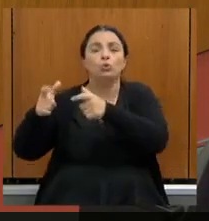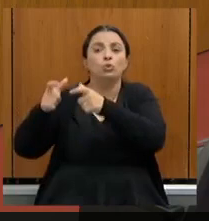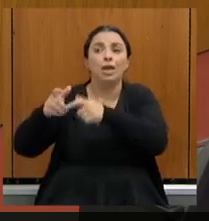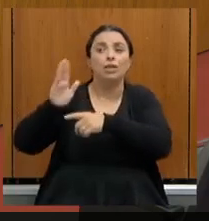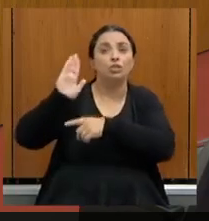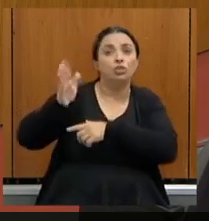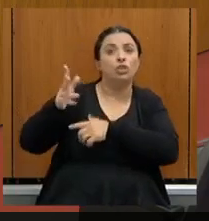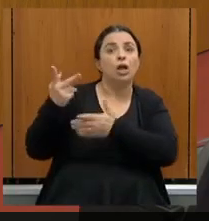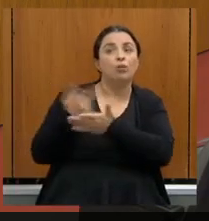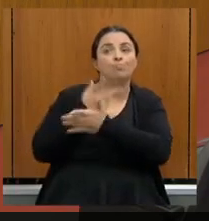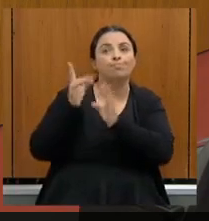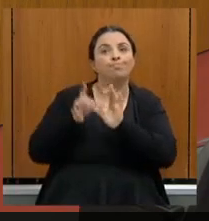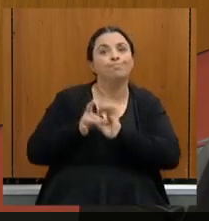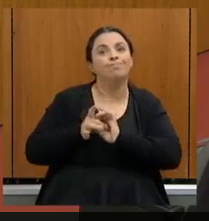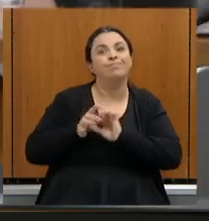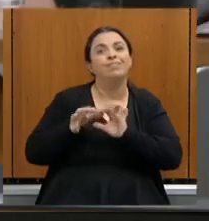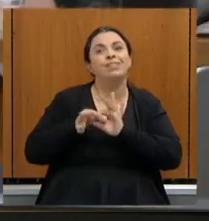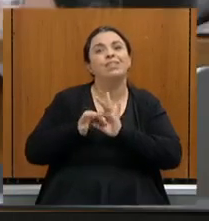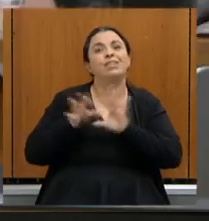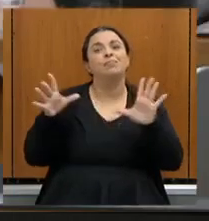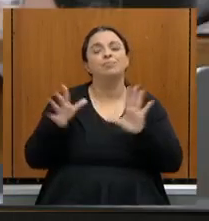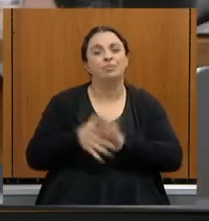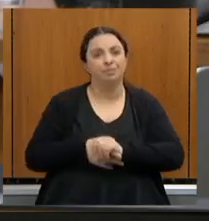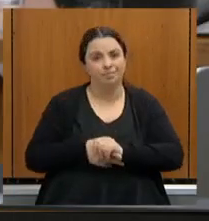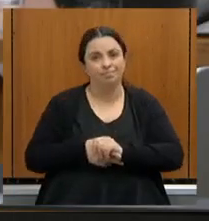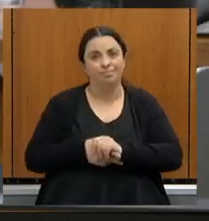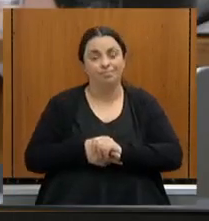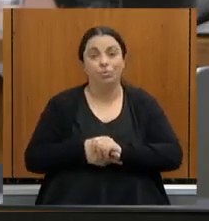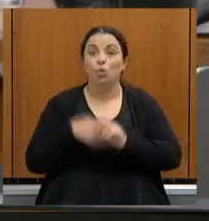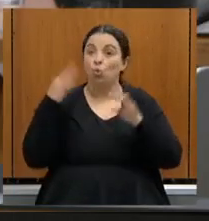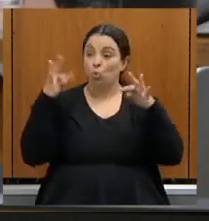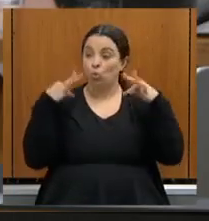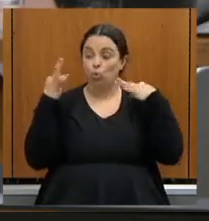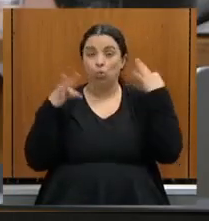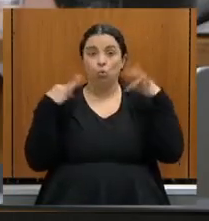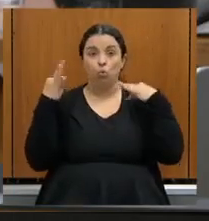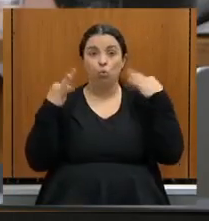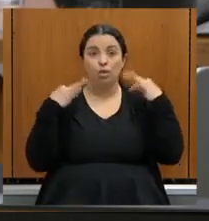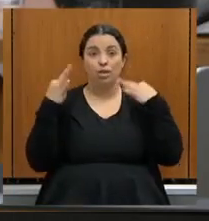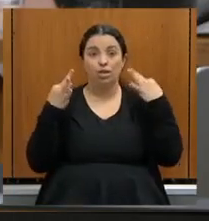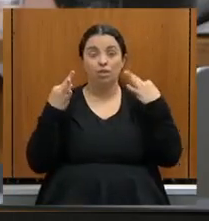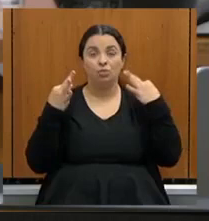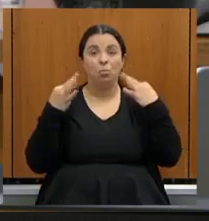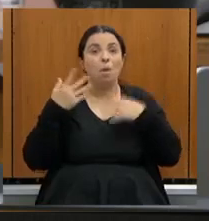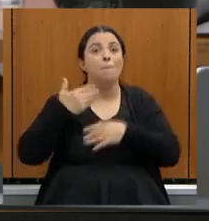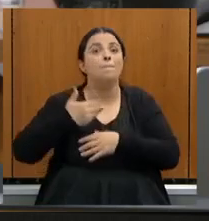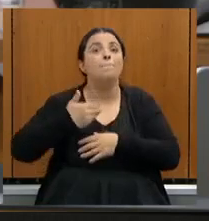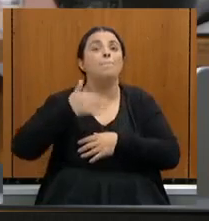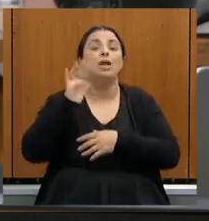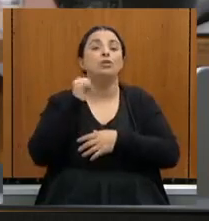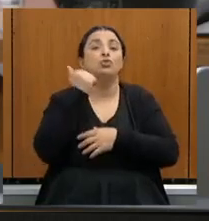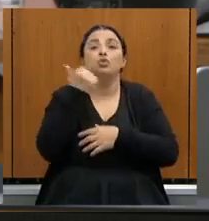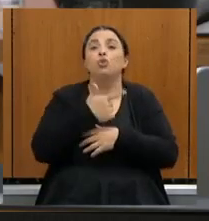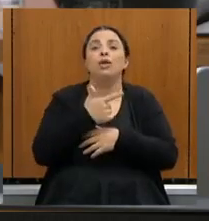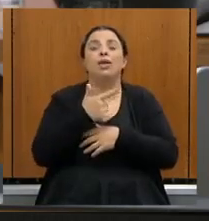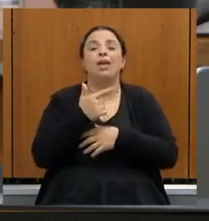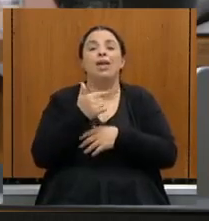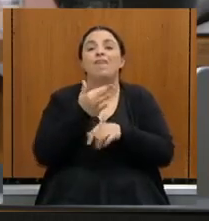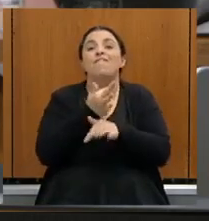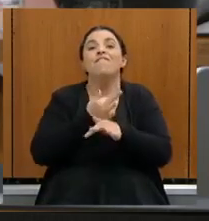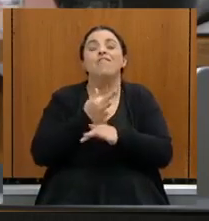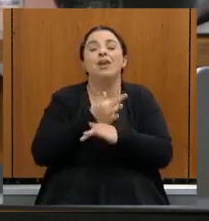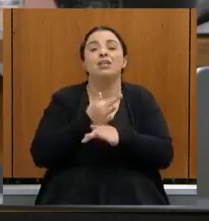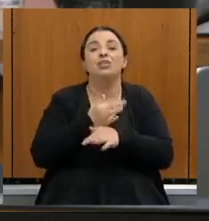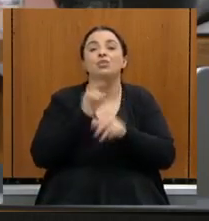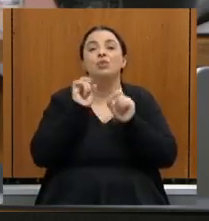tendência o turismo será então muito além das férias o próprio